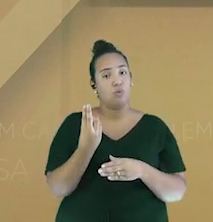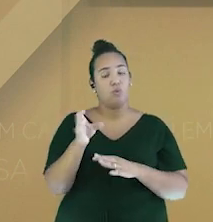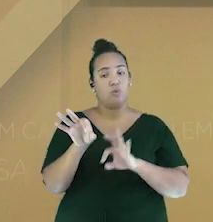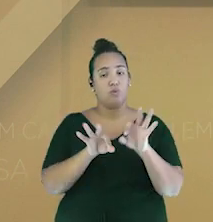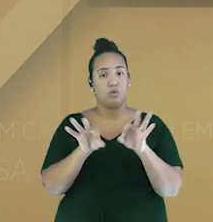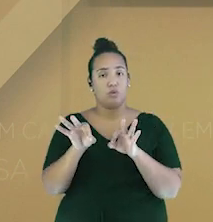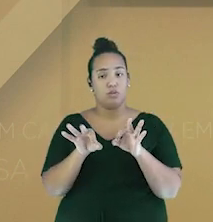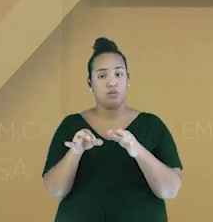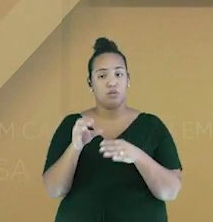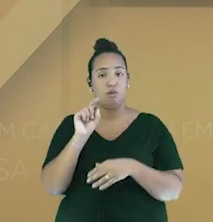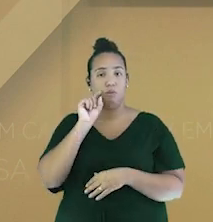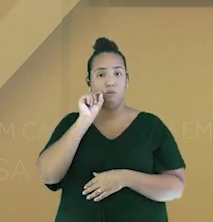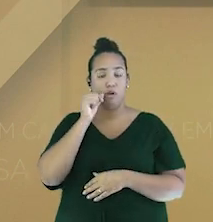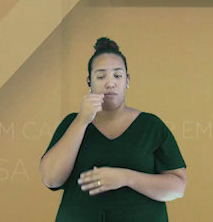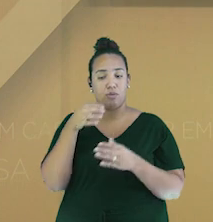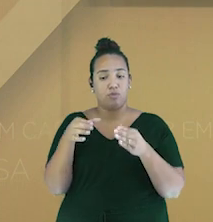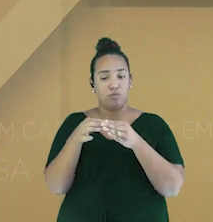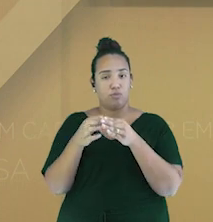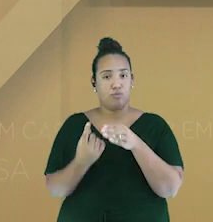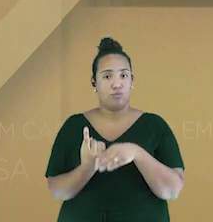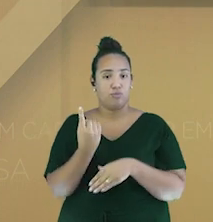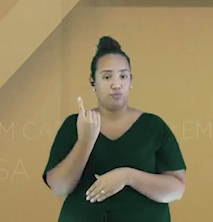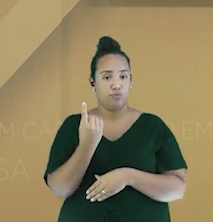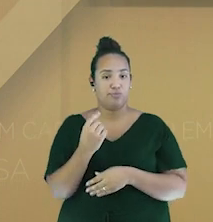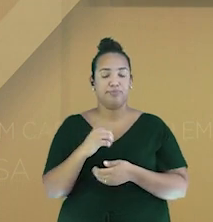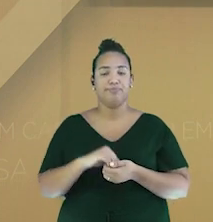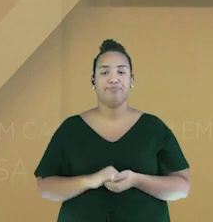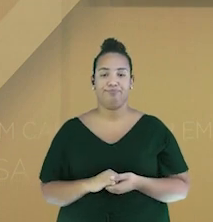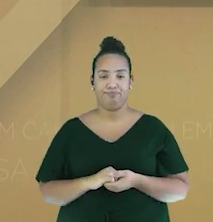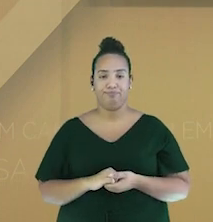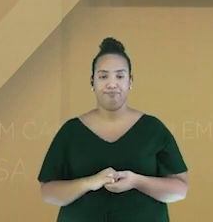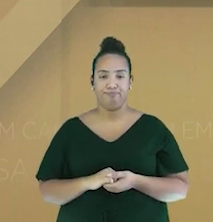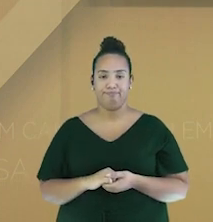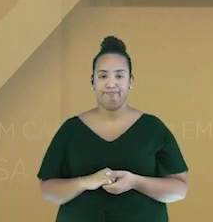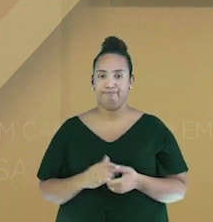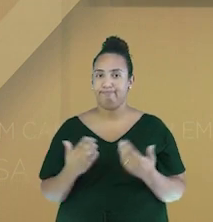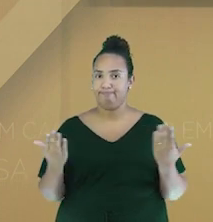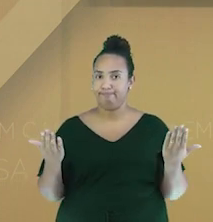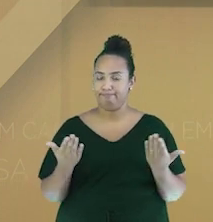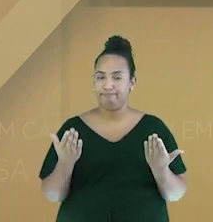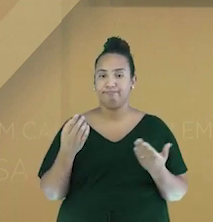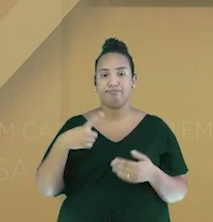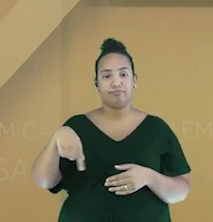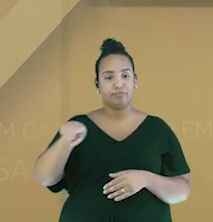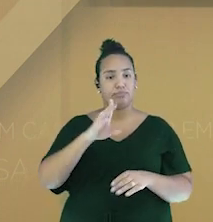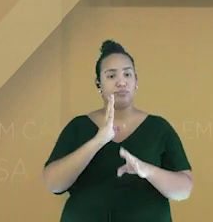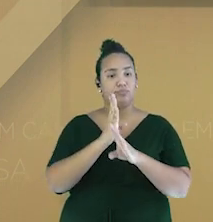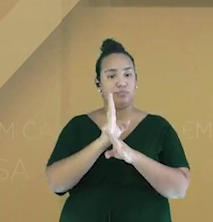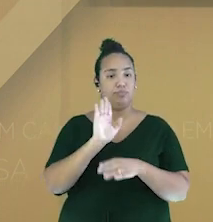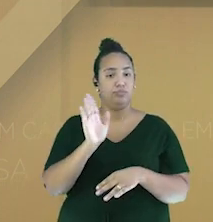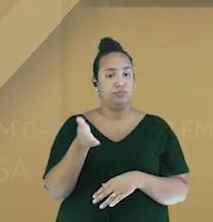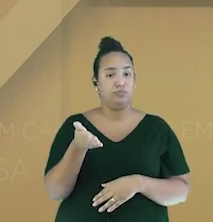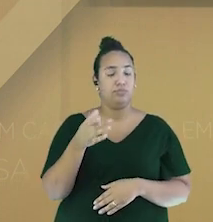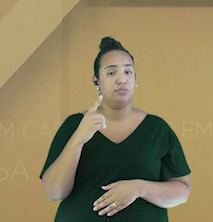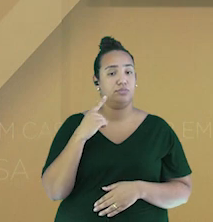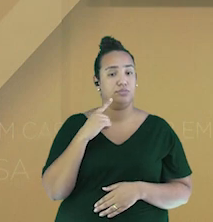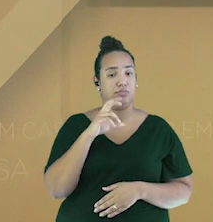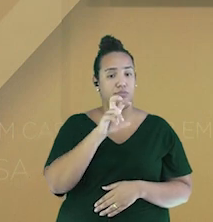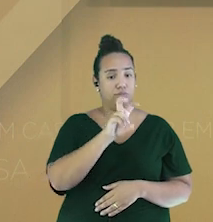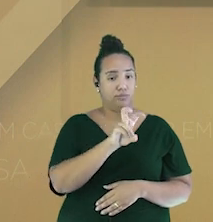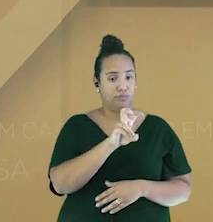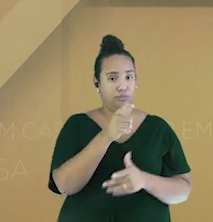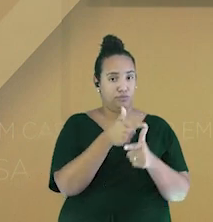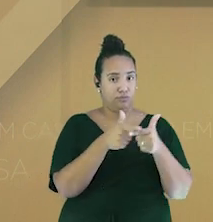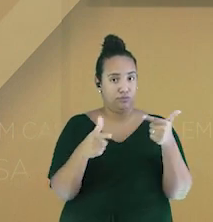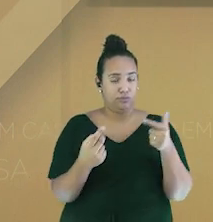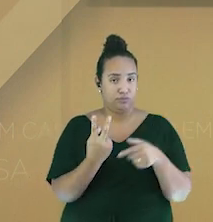um único grupo com 5 balas. Acabamos de descobrir que o 5 tem 2 divisores, o